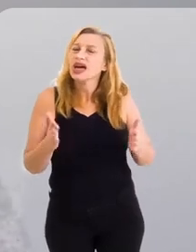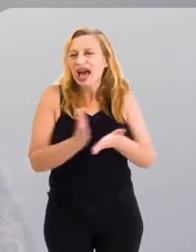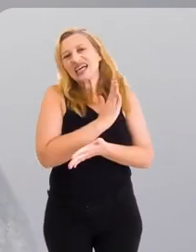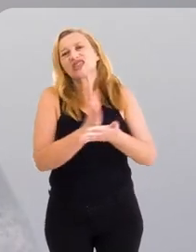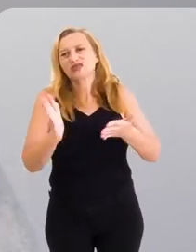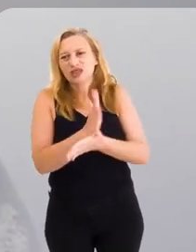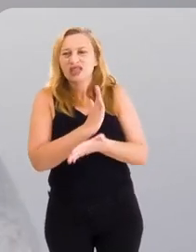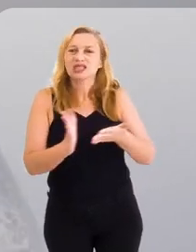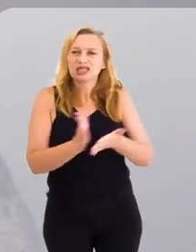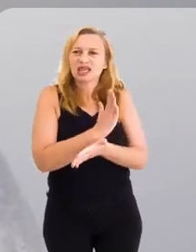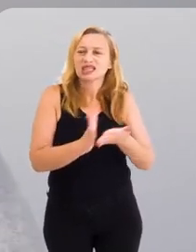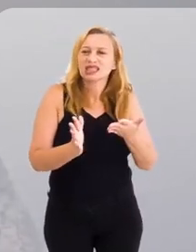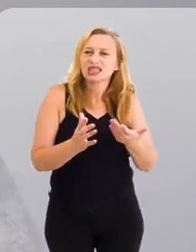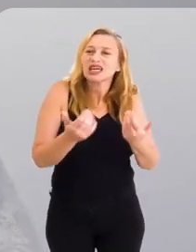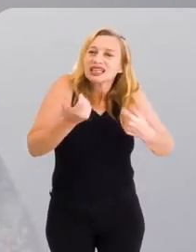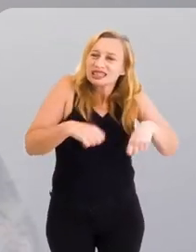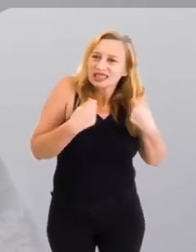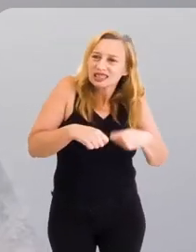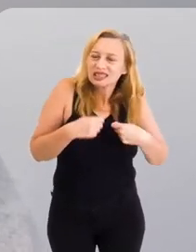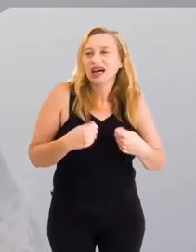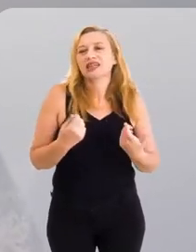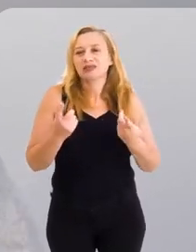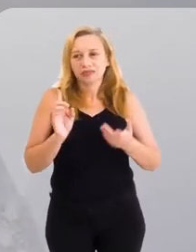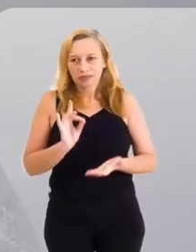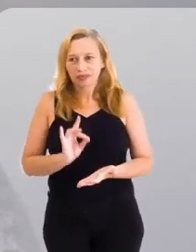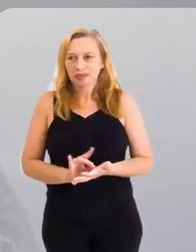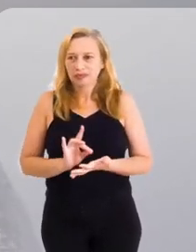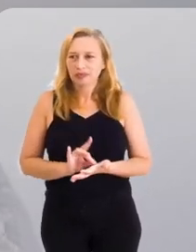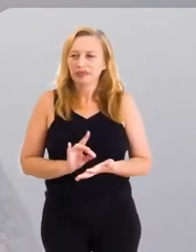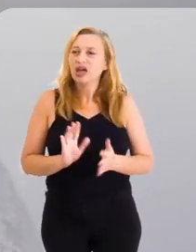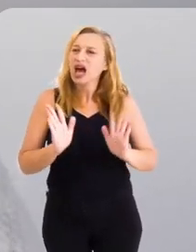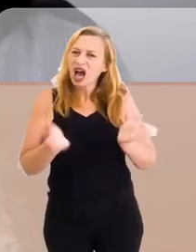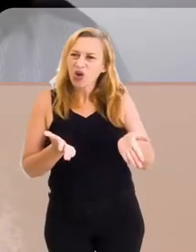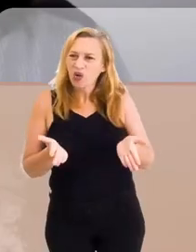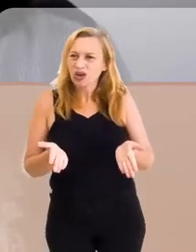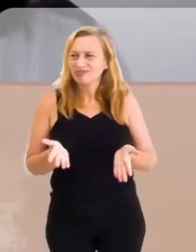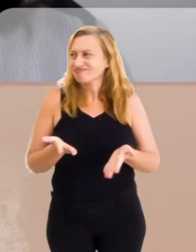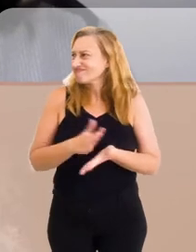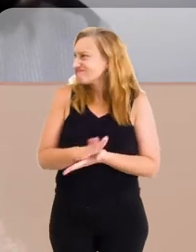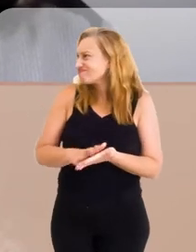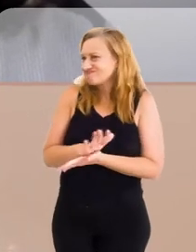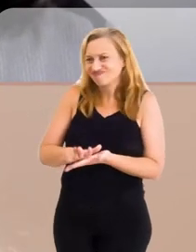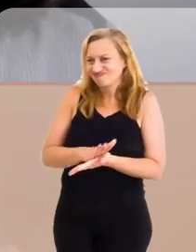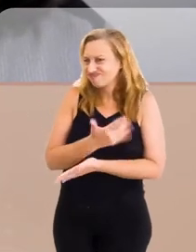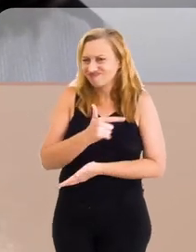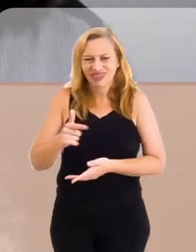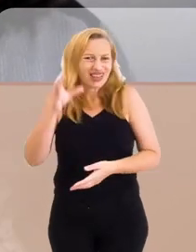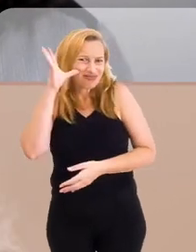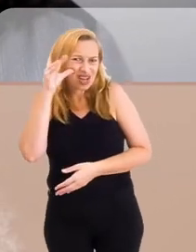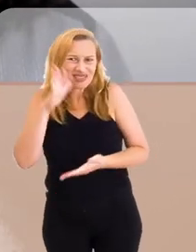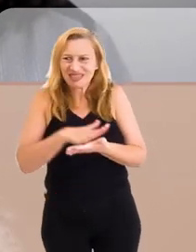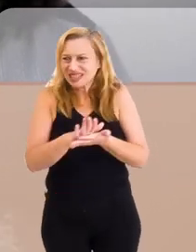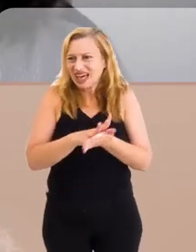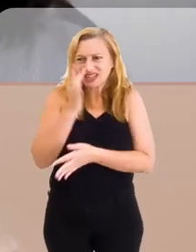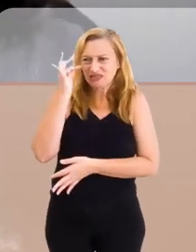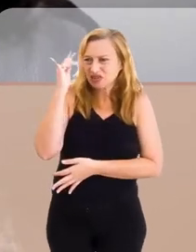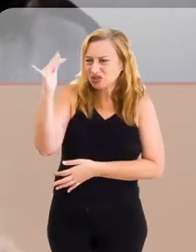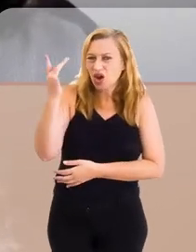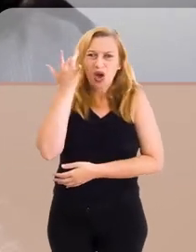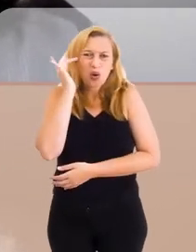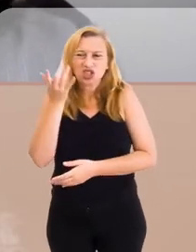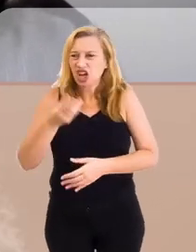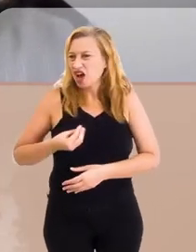essas coisas. E, às vezes, são sede, fome e sede de propósitos. Agora, se não tem nada disso, não tenho interesse